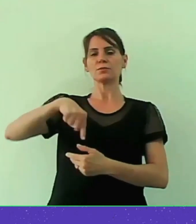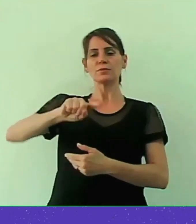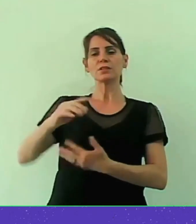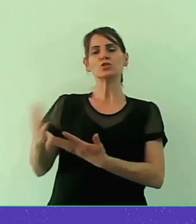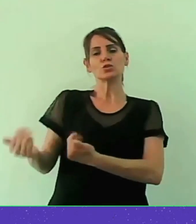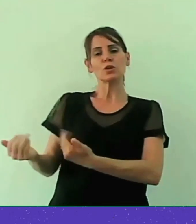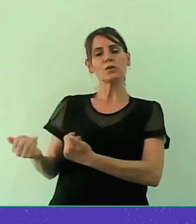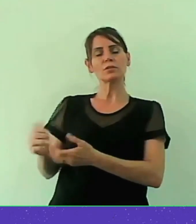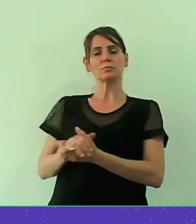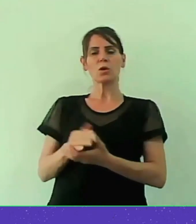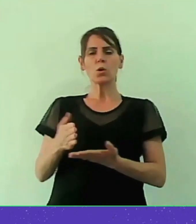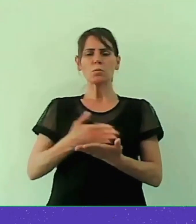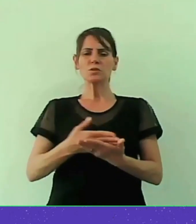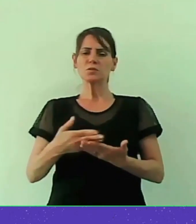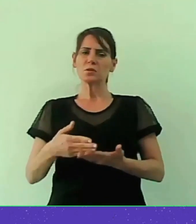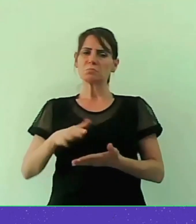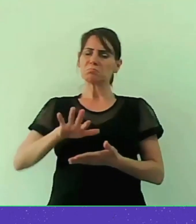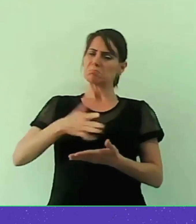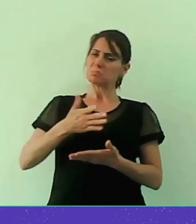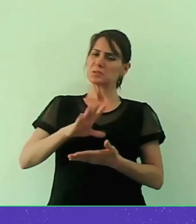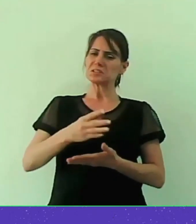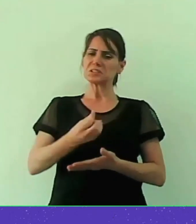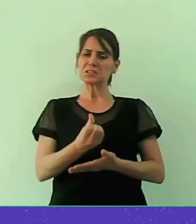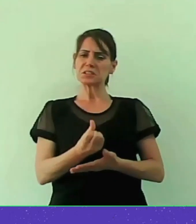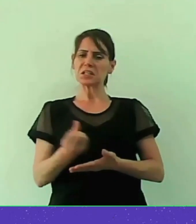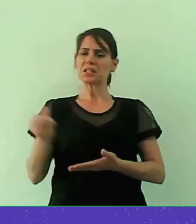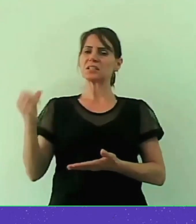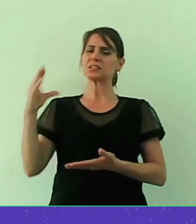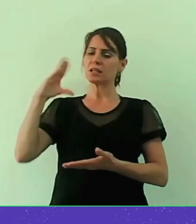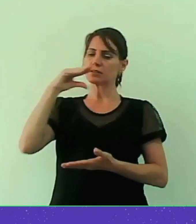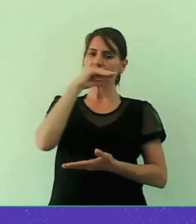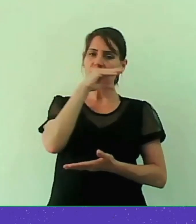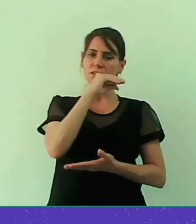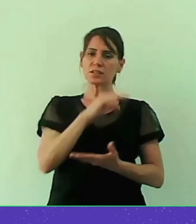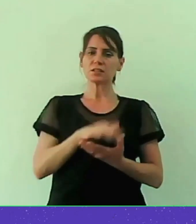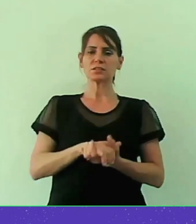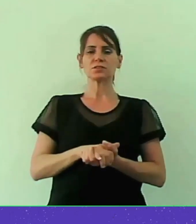começou com meia dúzia de adolescentes no Maranhão.